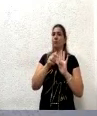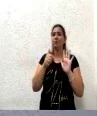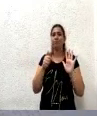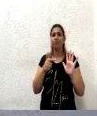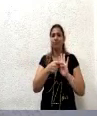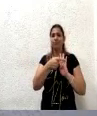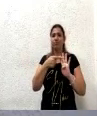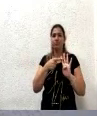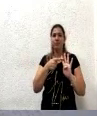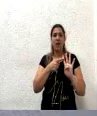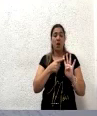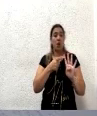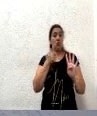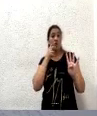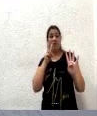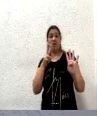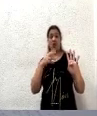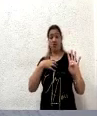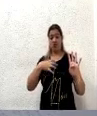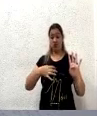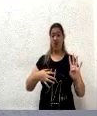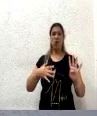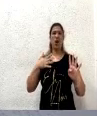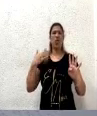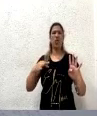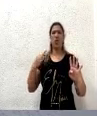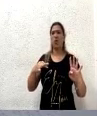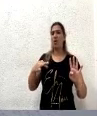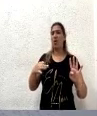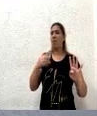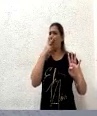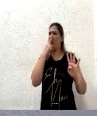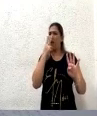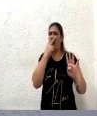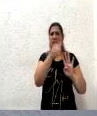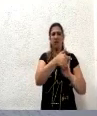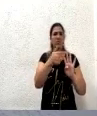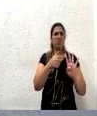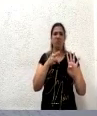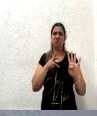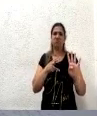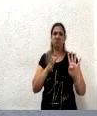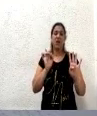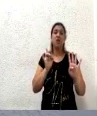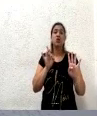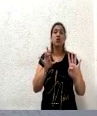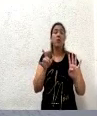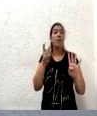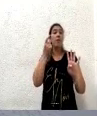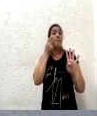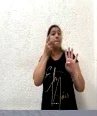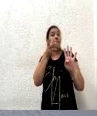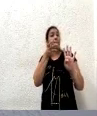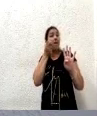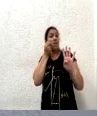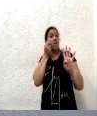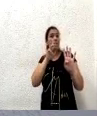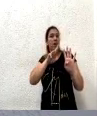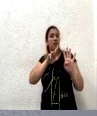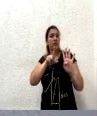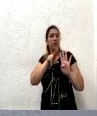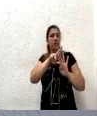não vou conseguir. Então, os sintomas vão ser muito parecidos. Eu só vou conseguir identificar qual é o tipo de